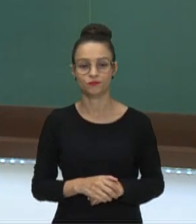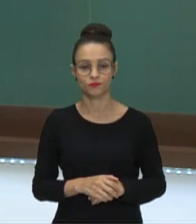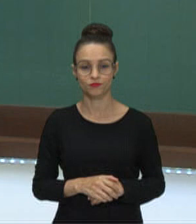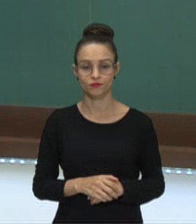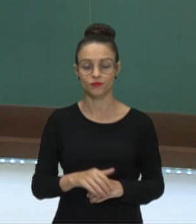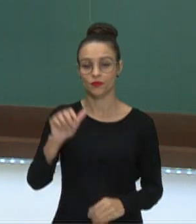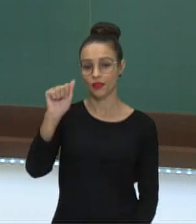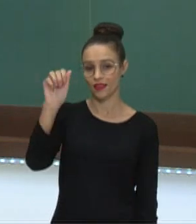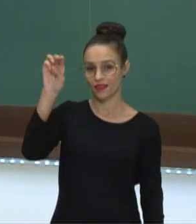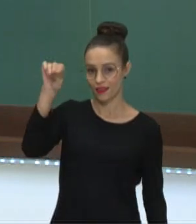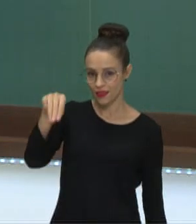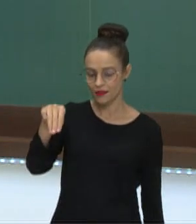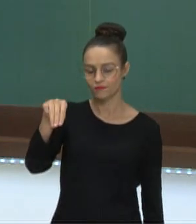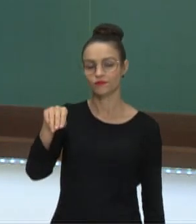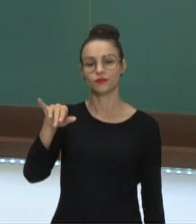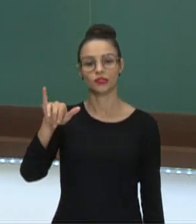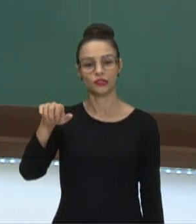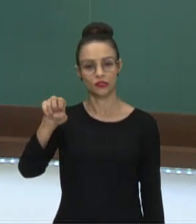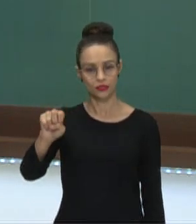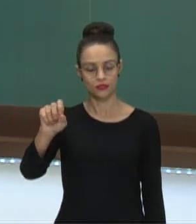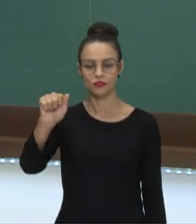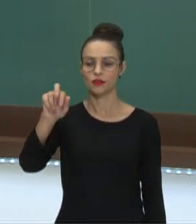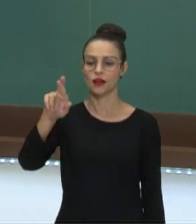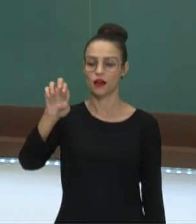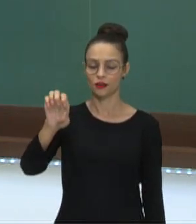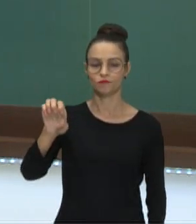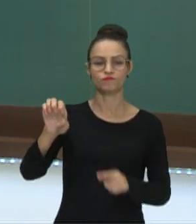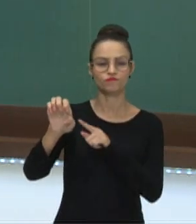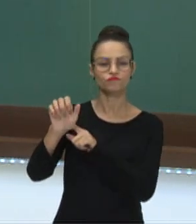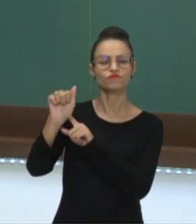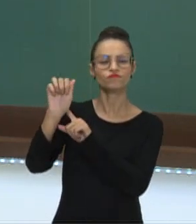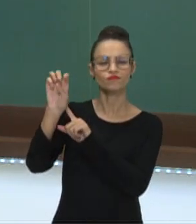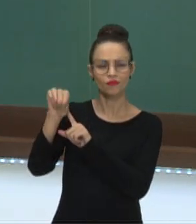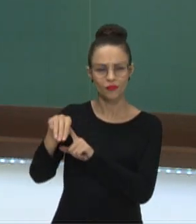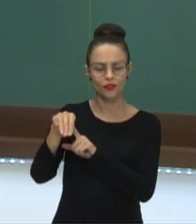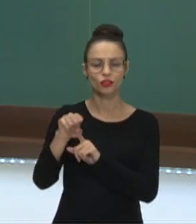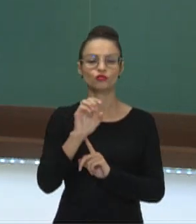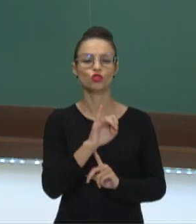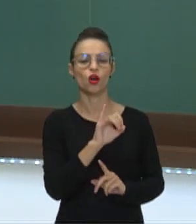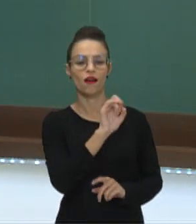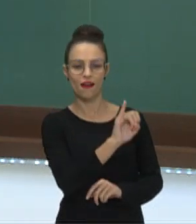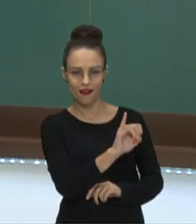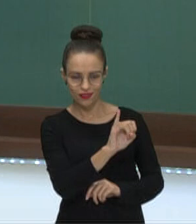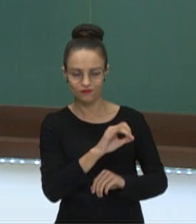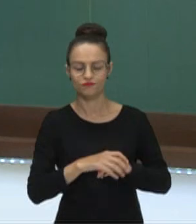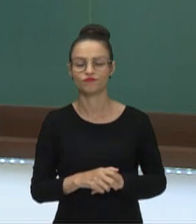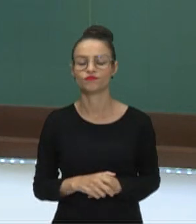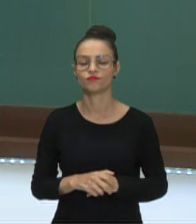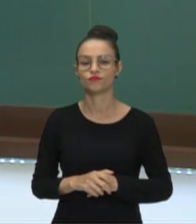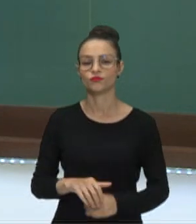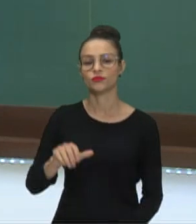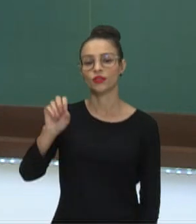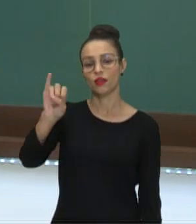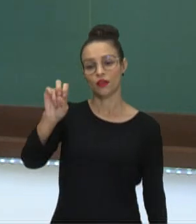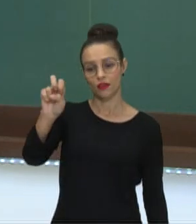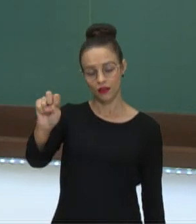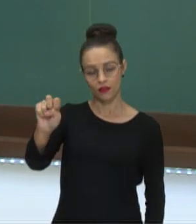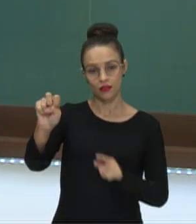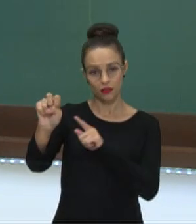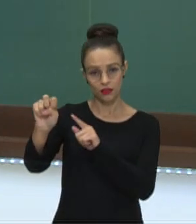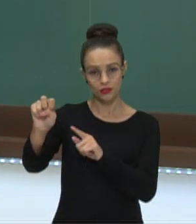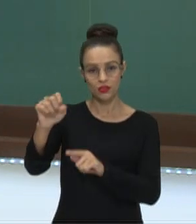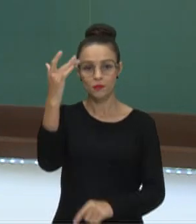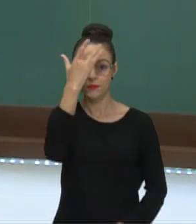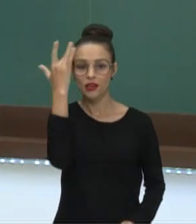am, o is e o are. O am eu vou usar só para o sujeito I, primeira pessoa. O is eu vou usar para